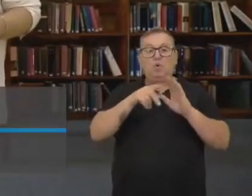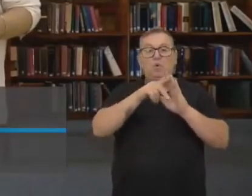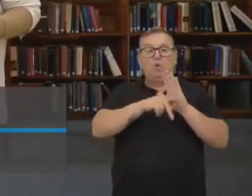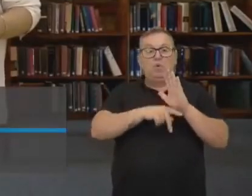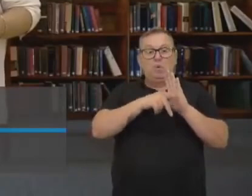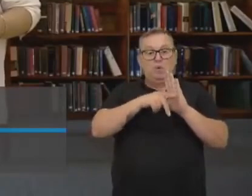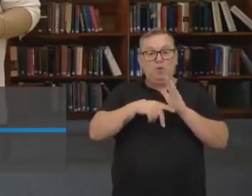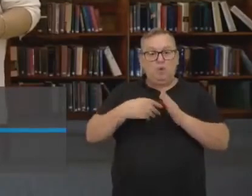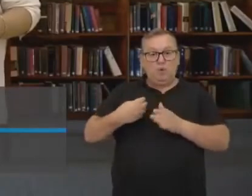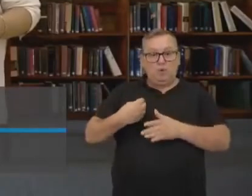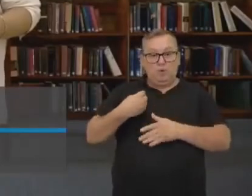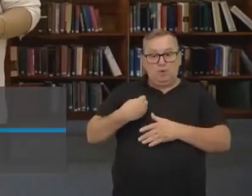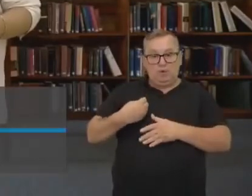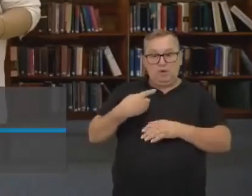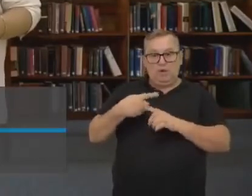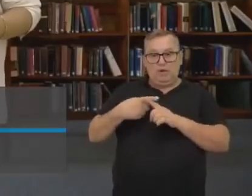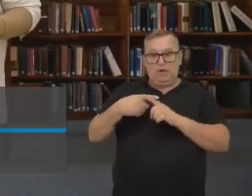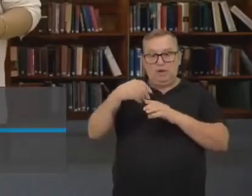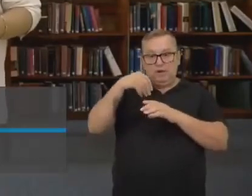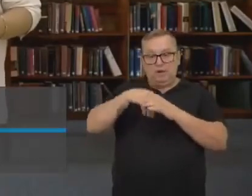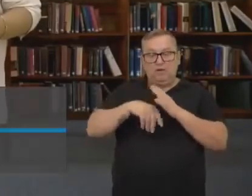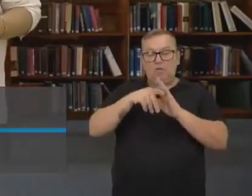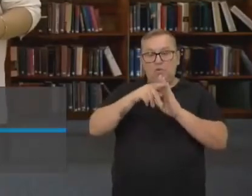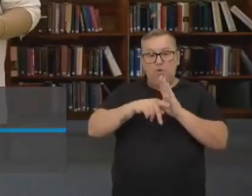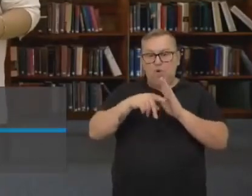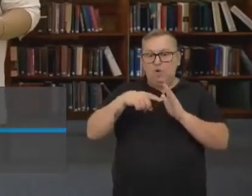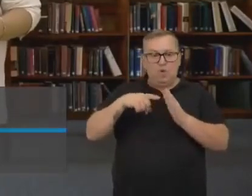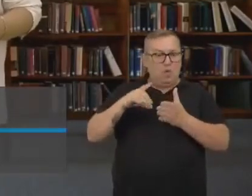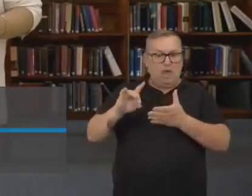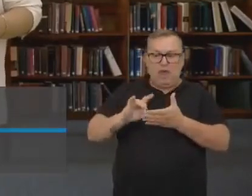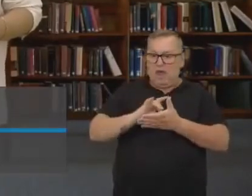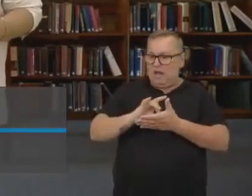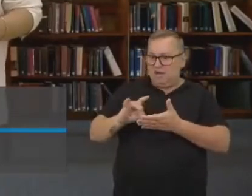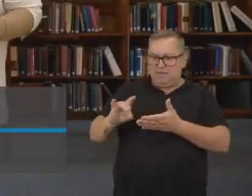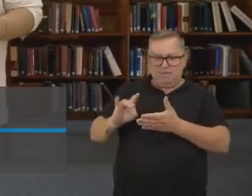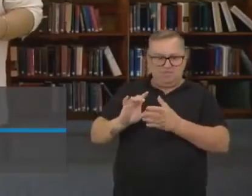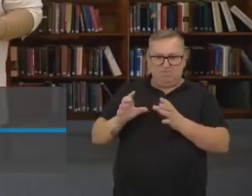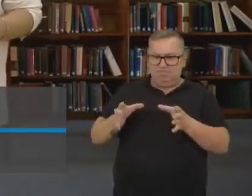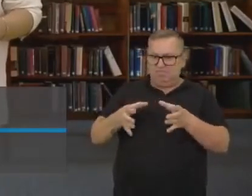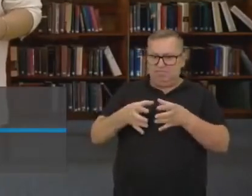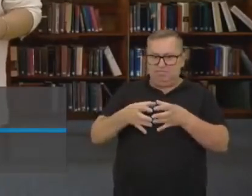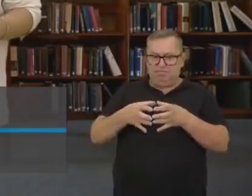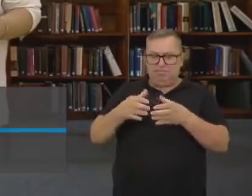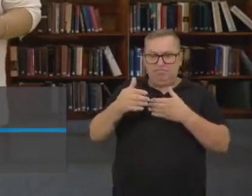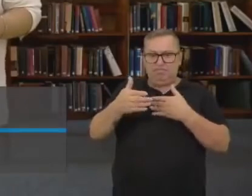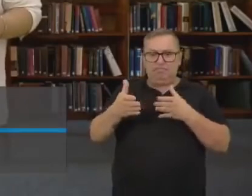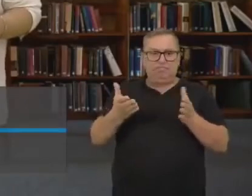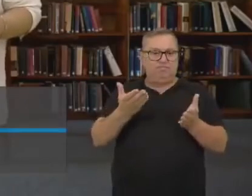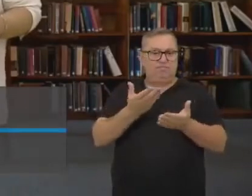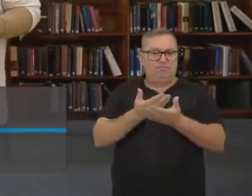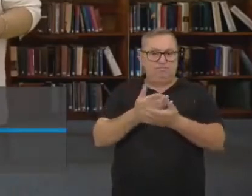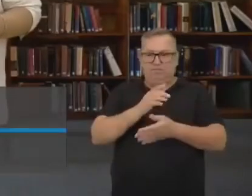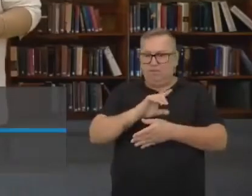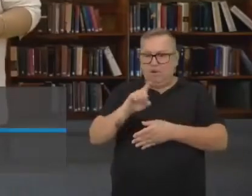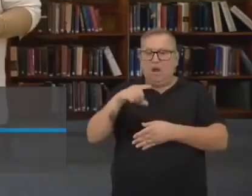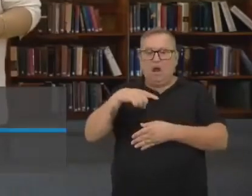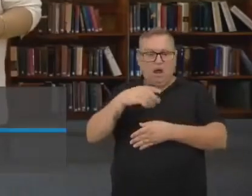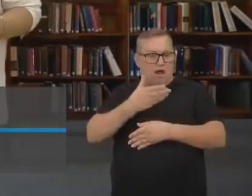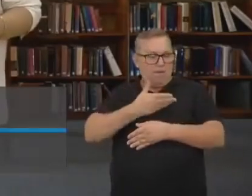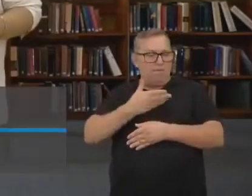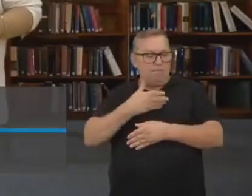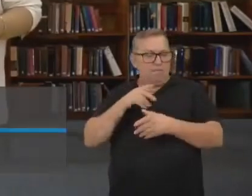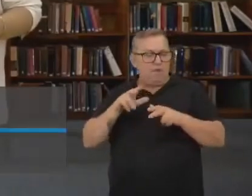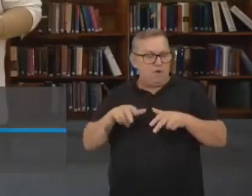Porque dentro do projeto de vida você não é adversário dos seus colegas de sala de aula, você não é adversário dos seus colegas aí com sua relação com a